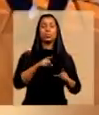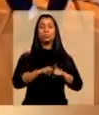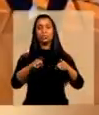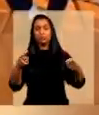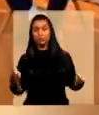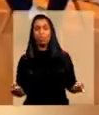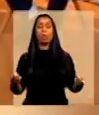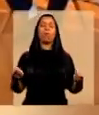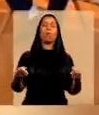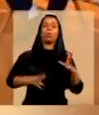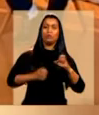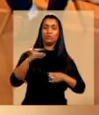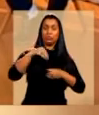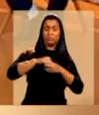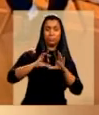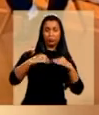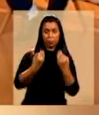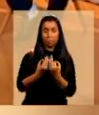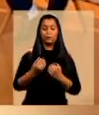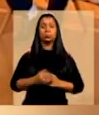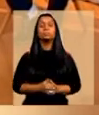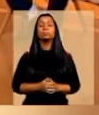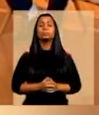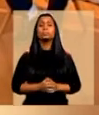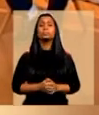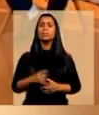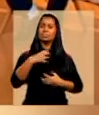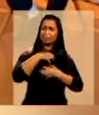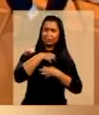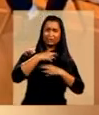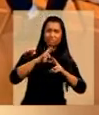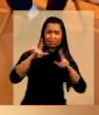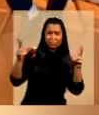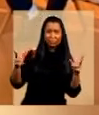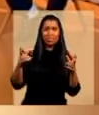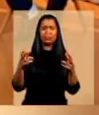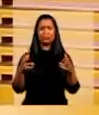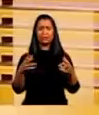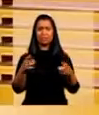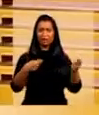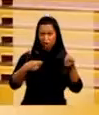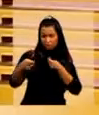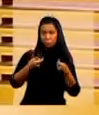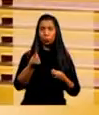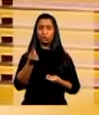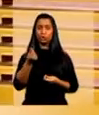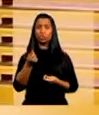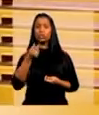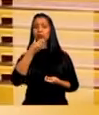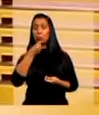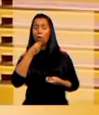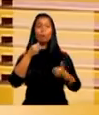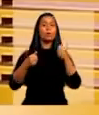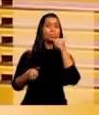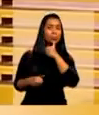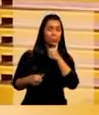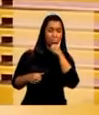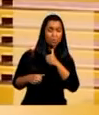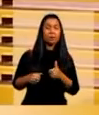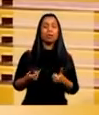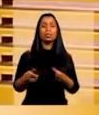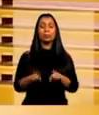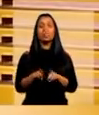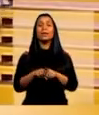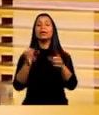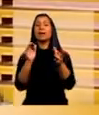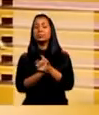os divórcios, os conflitos familiares. Leonardo, você sente diferença na forma da administração do dinheiro entre homem e mulher e